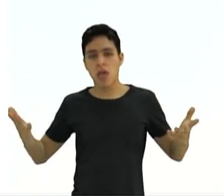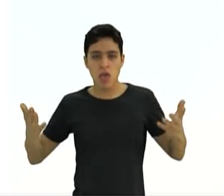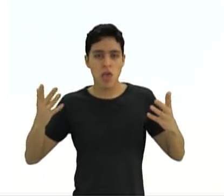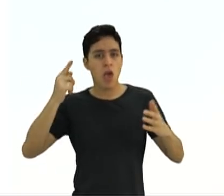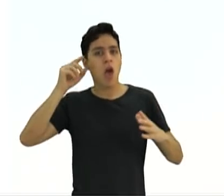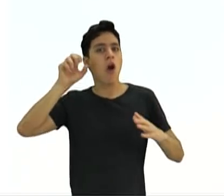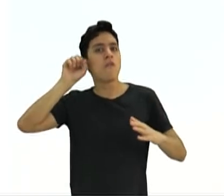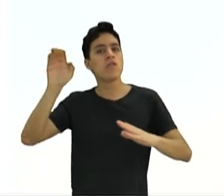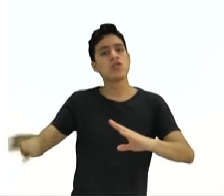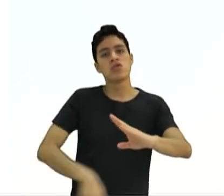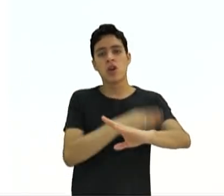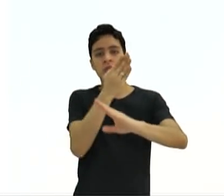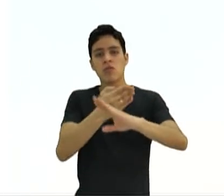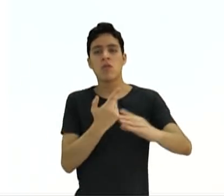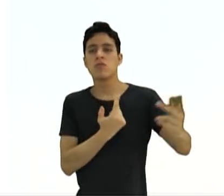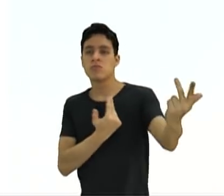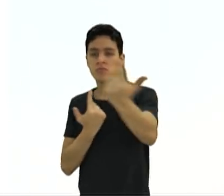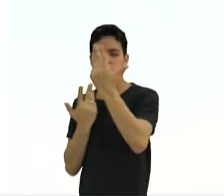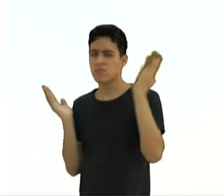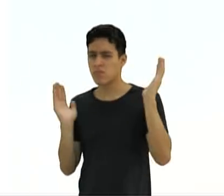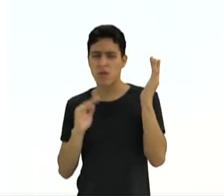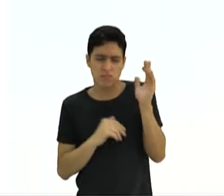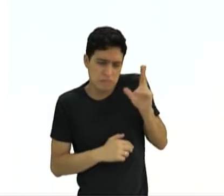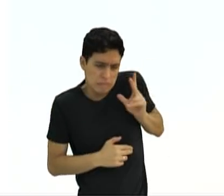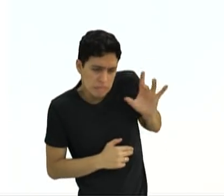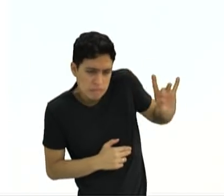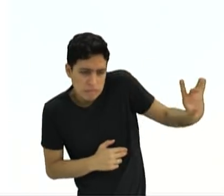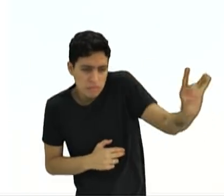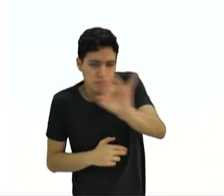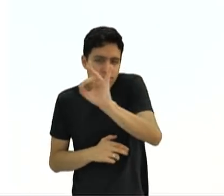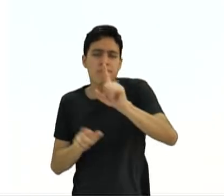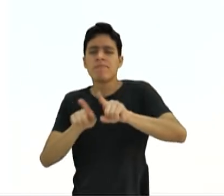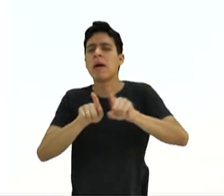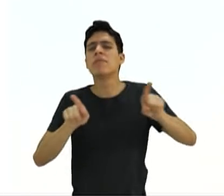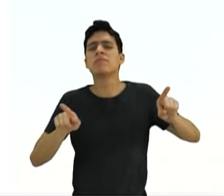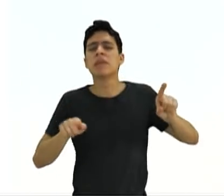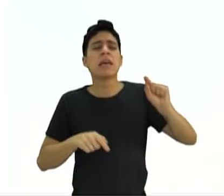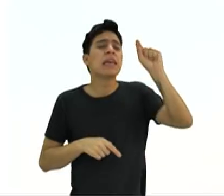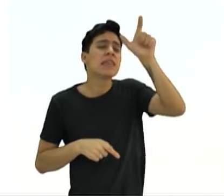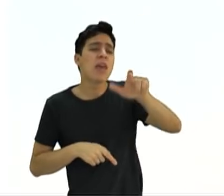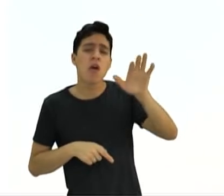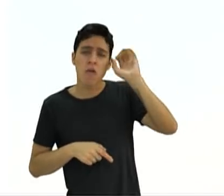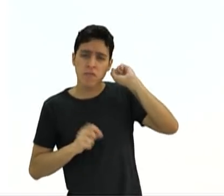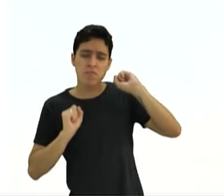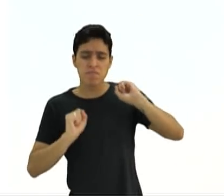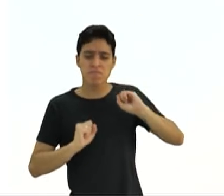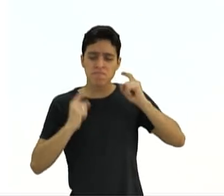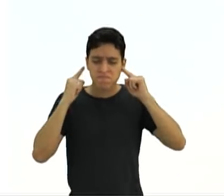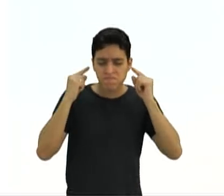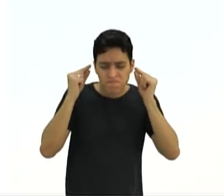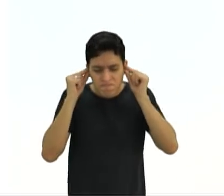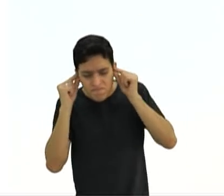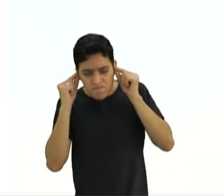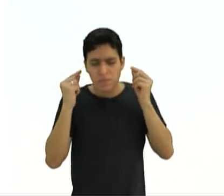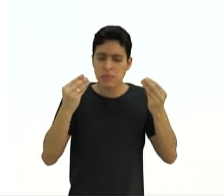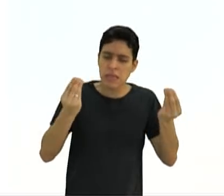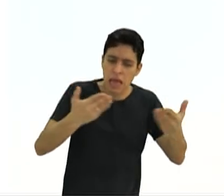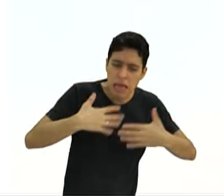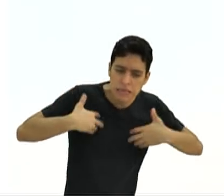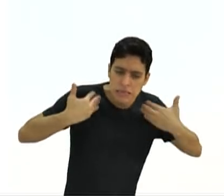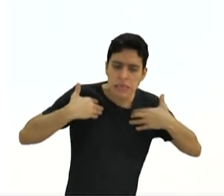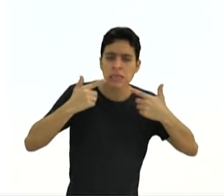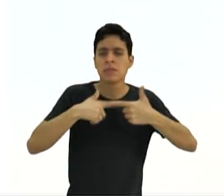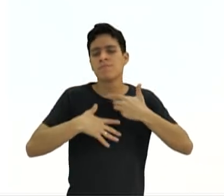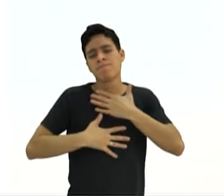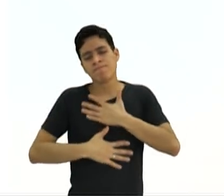qual é a música que você escuta sempre e o que ela te traz? Te traz alegria, te faz refletir, te deixa mais